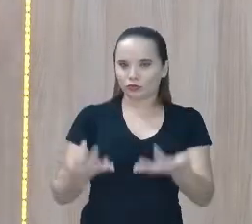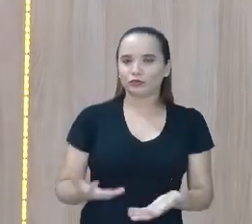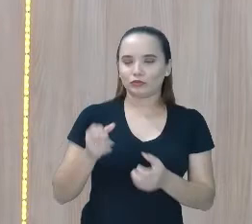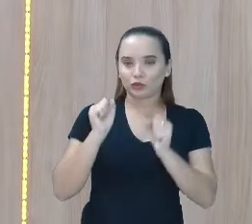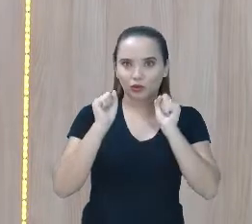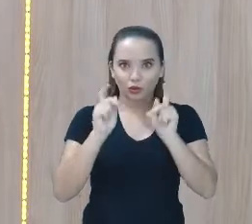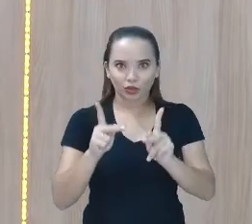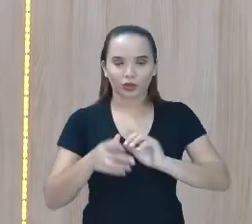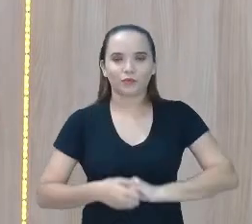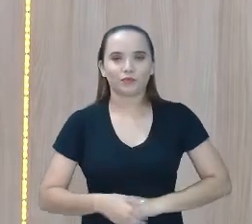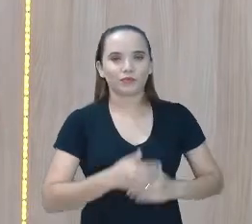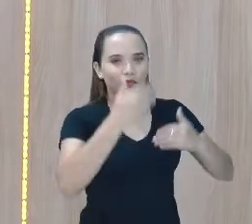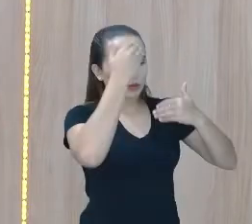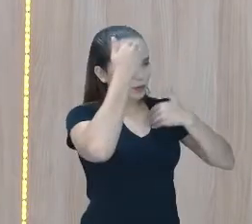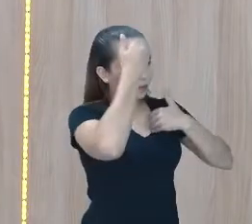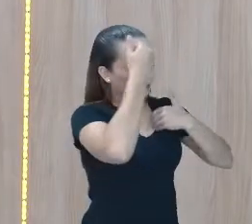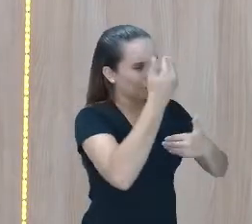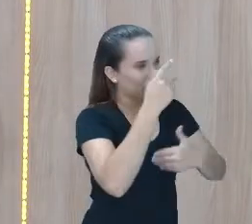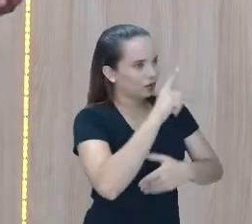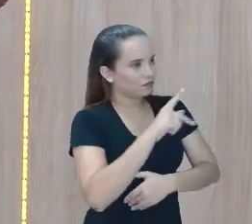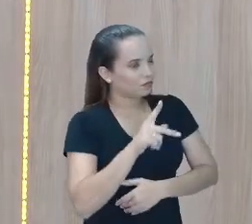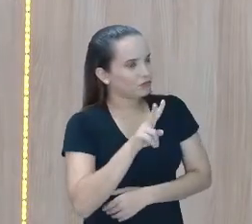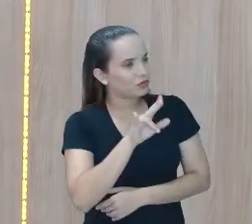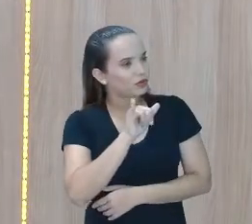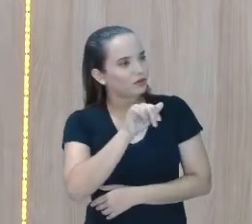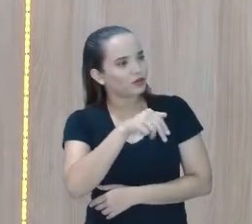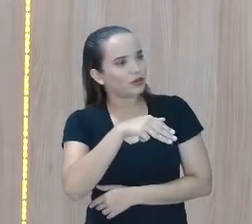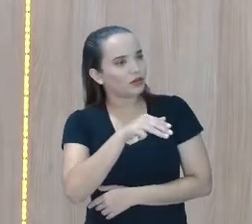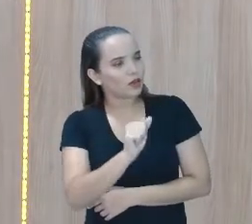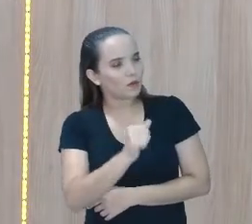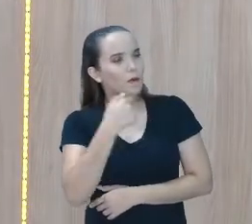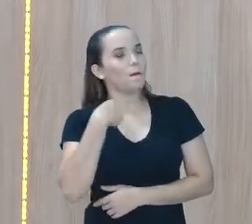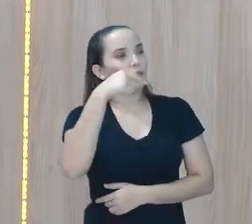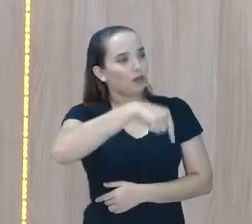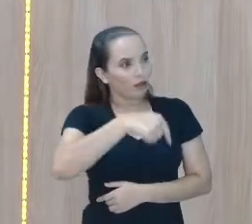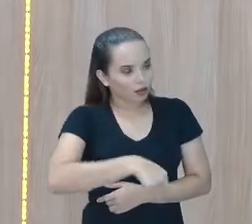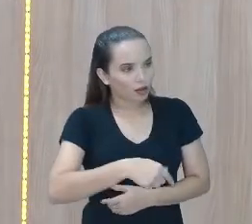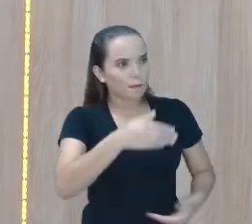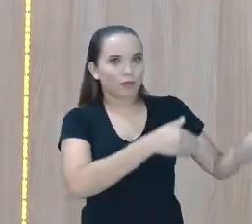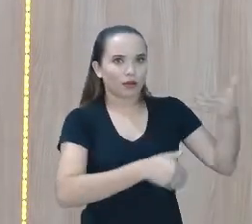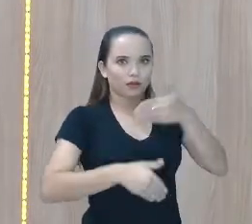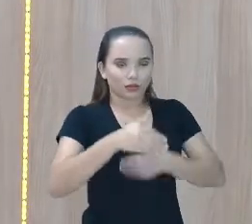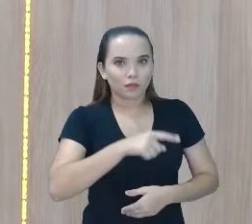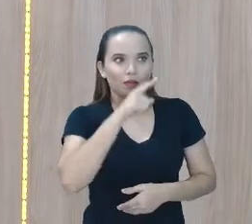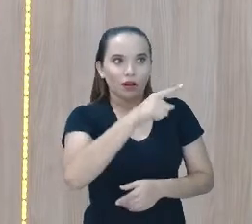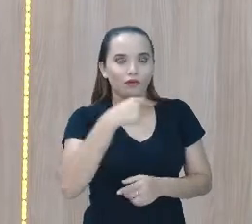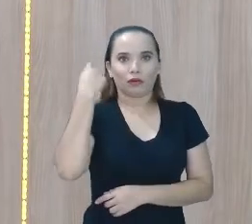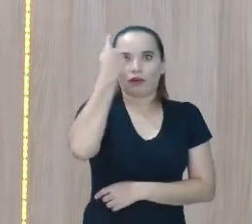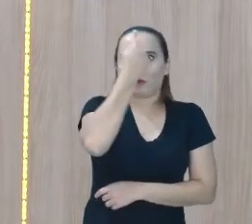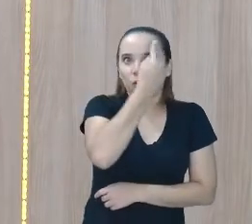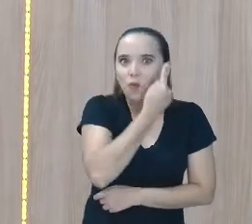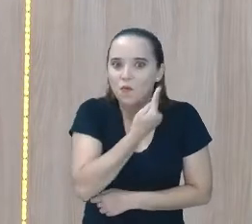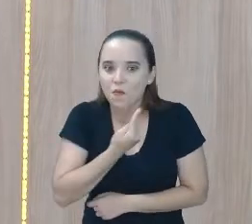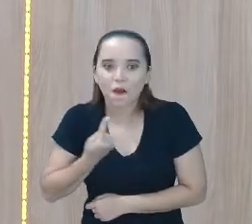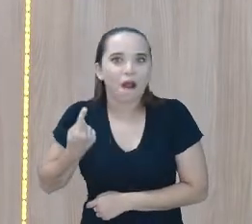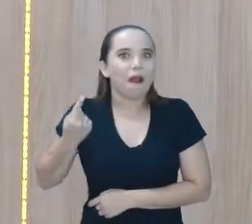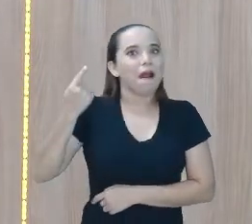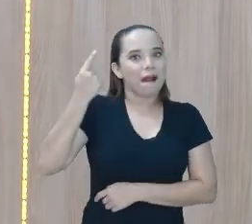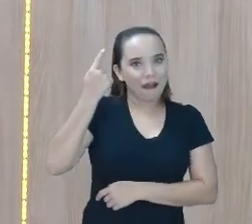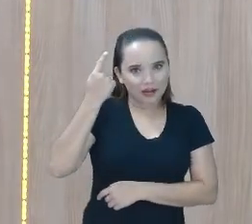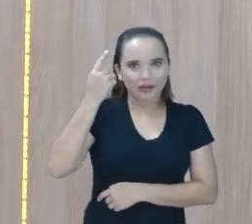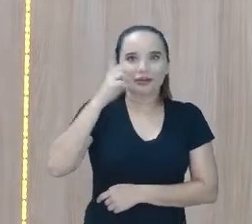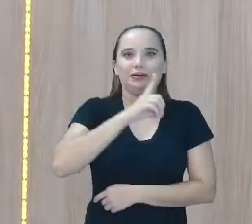certo? Professora Vilma, muito obrigado pela sua disponibilidade. A professora passou aqui 1 hora do seu